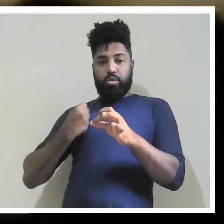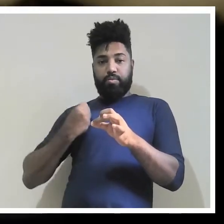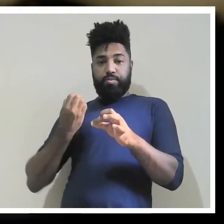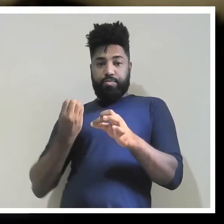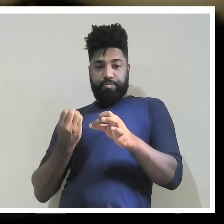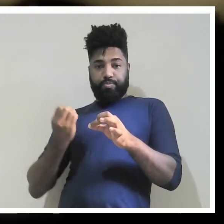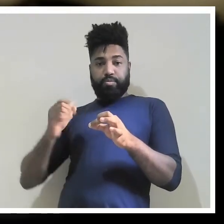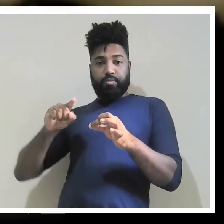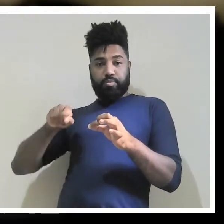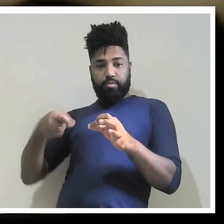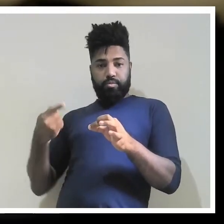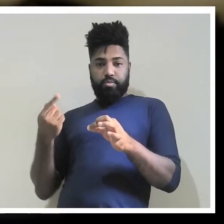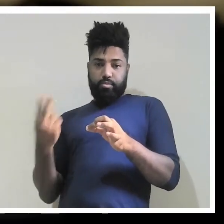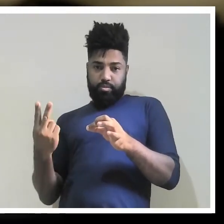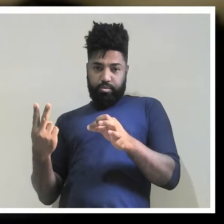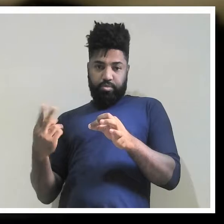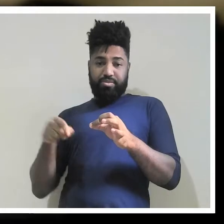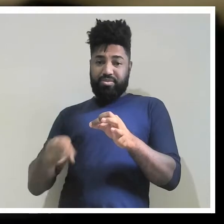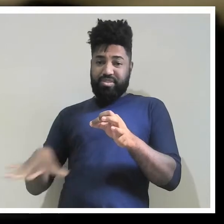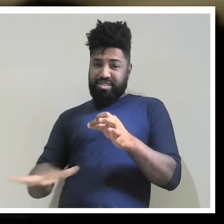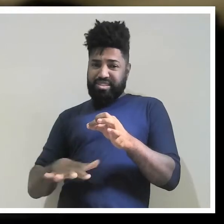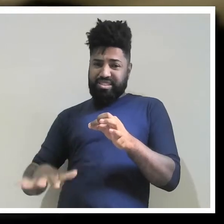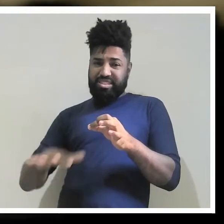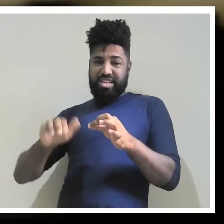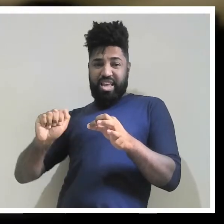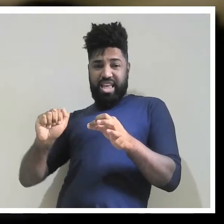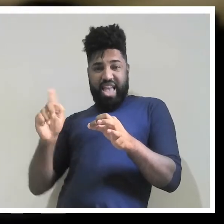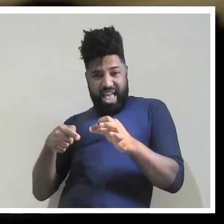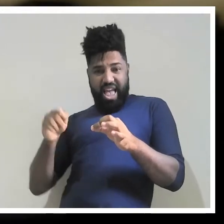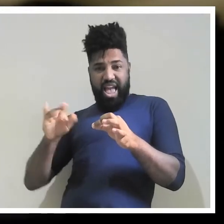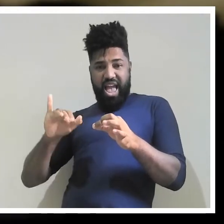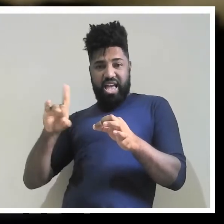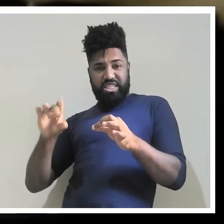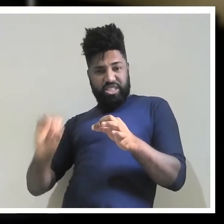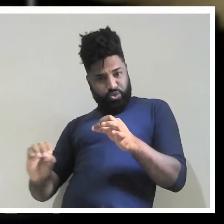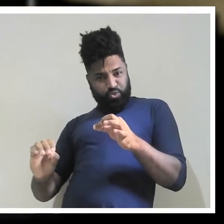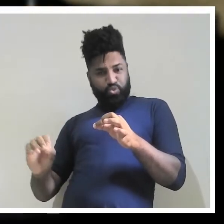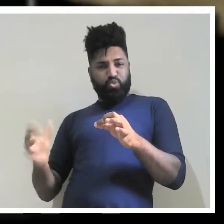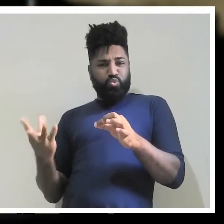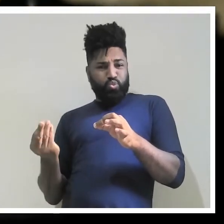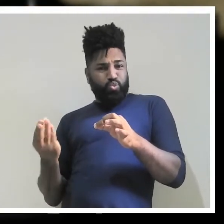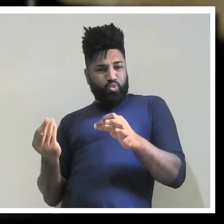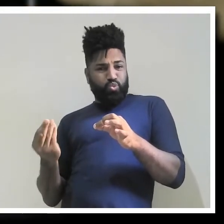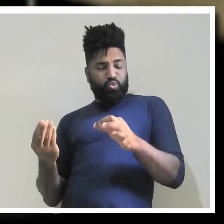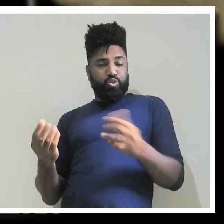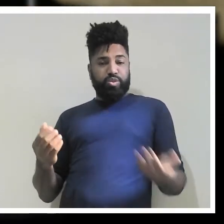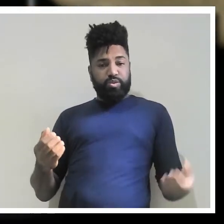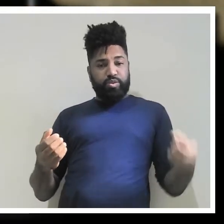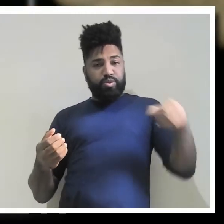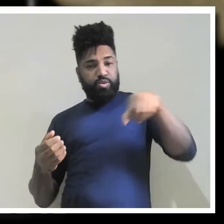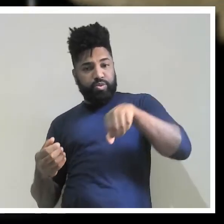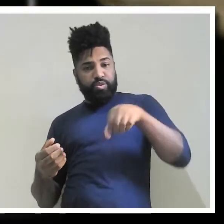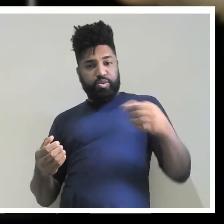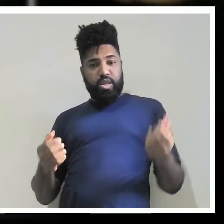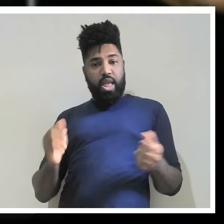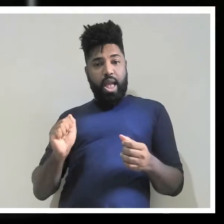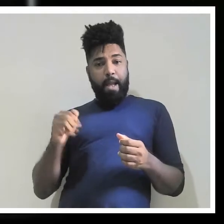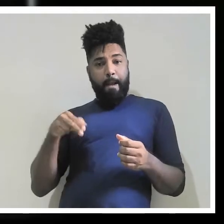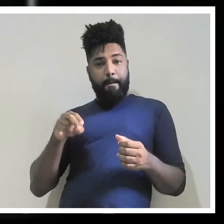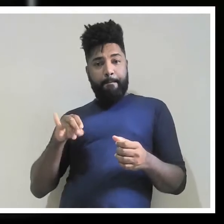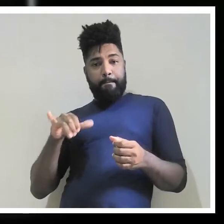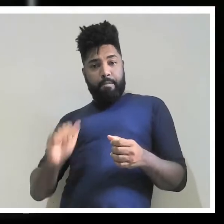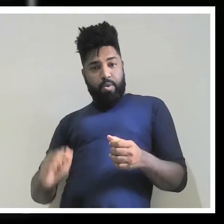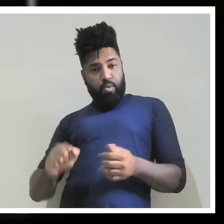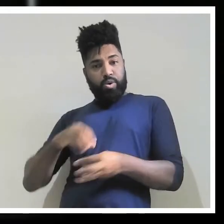ou seja, o meio está muito ácido e ainda é necessário que muita amônia seja dissolvida e convertida em amônio para esse pH aumentar um